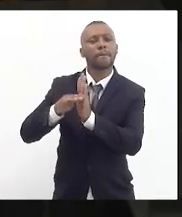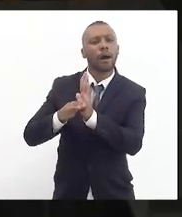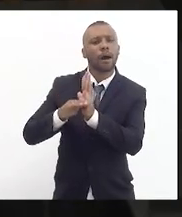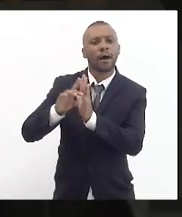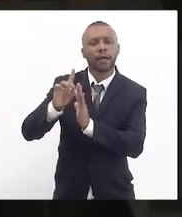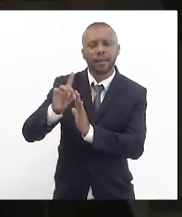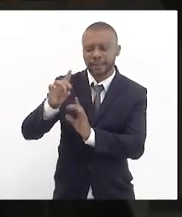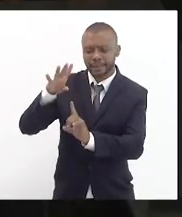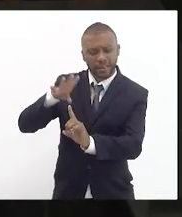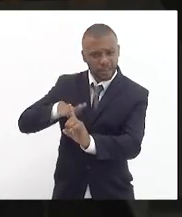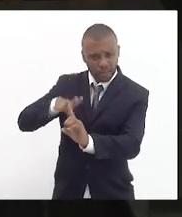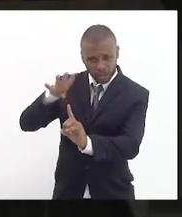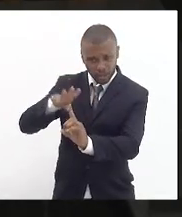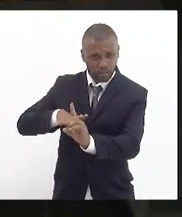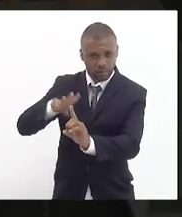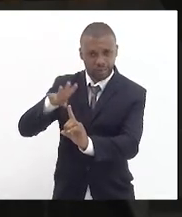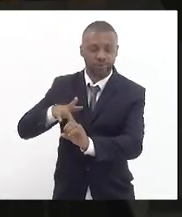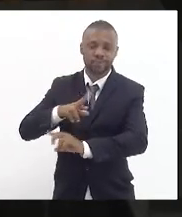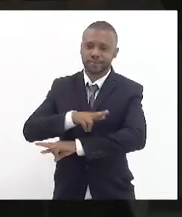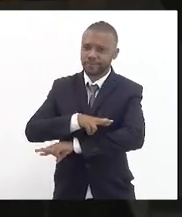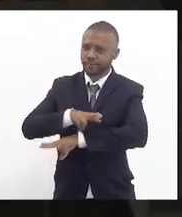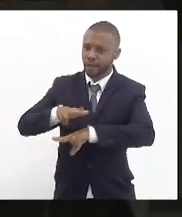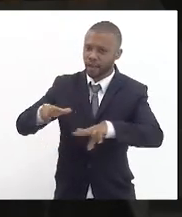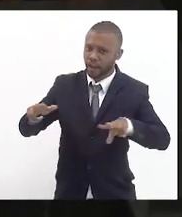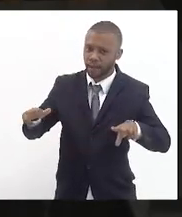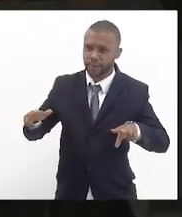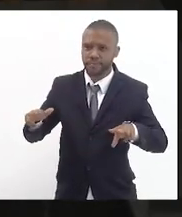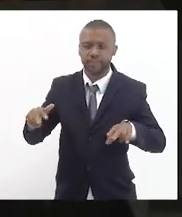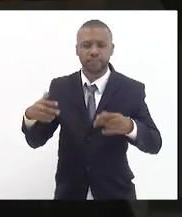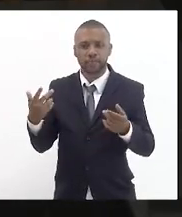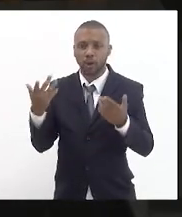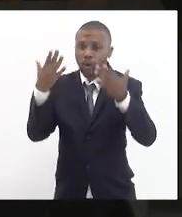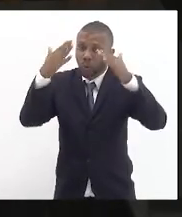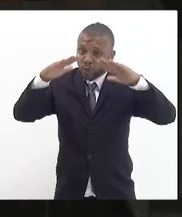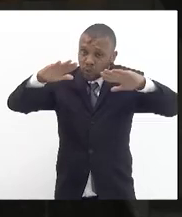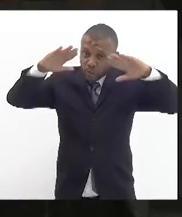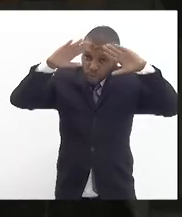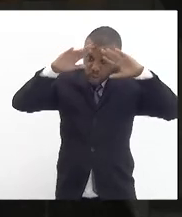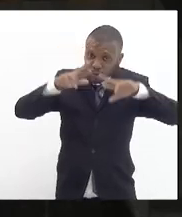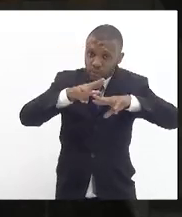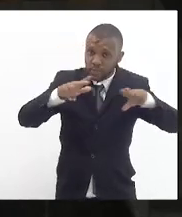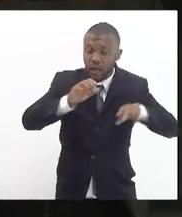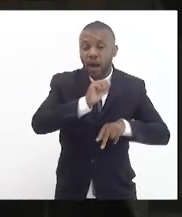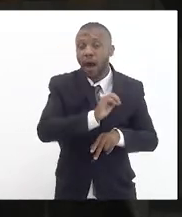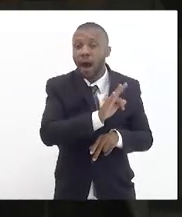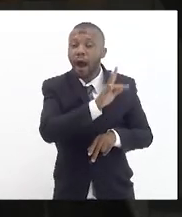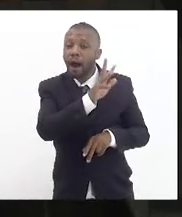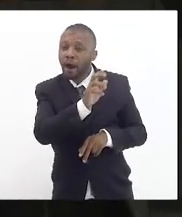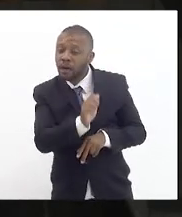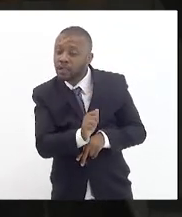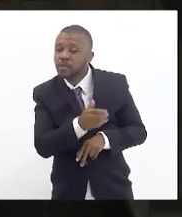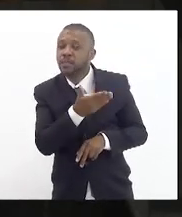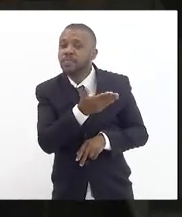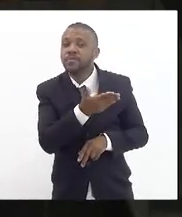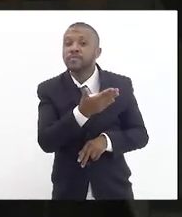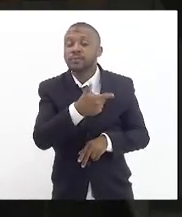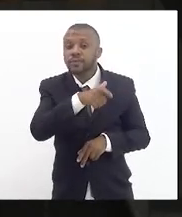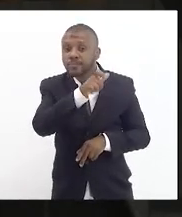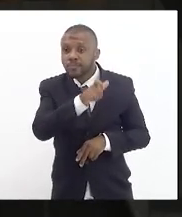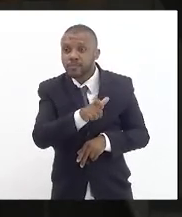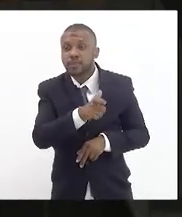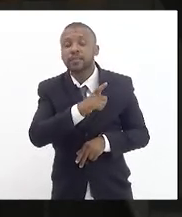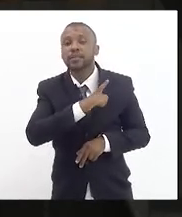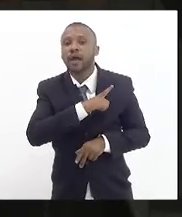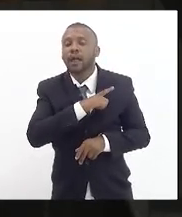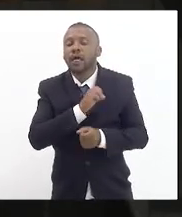Deuses quem tem no seu Panteão dos Deuses os orixás africanos foi aquele que